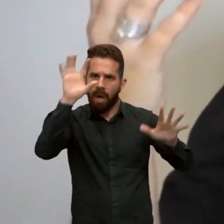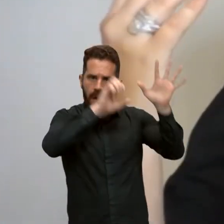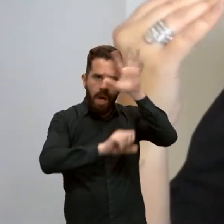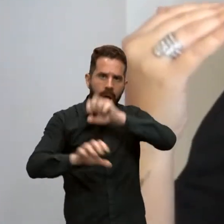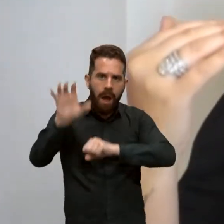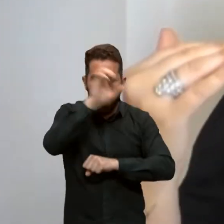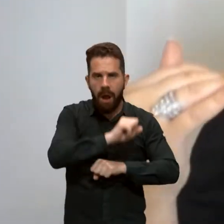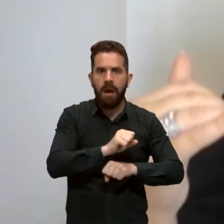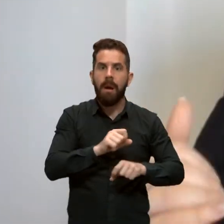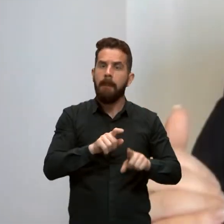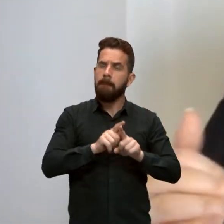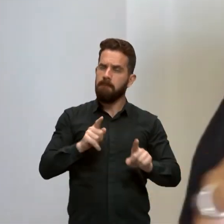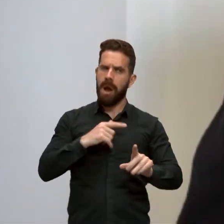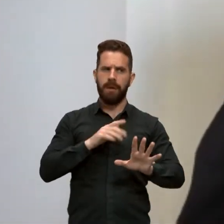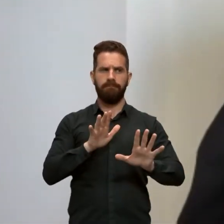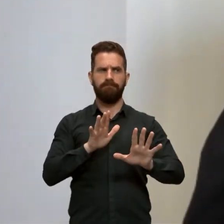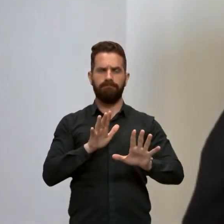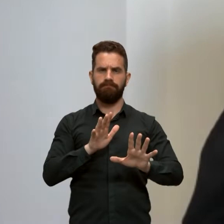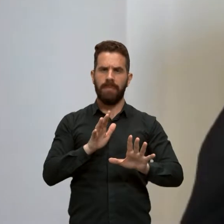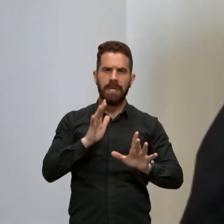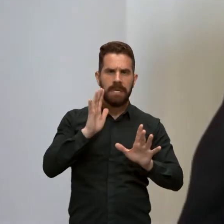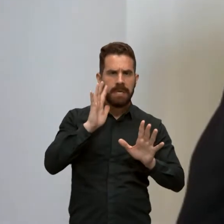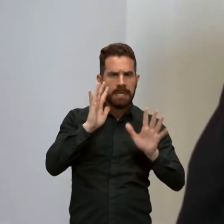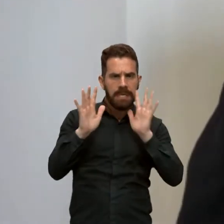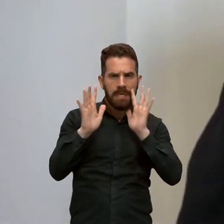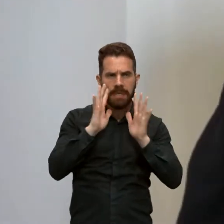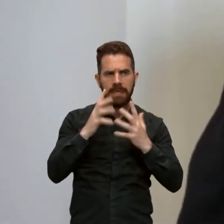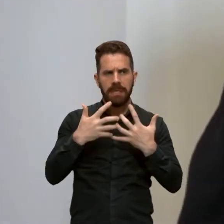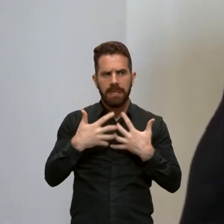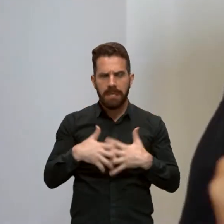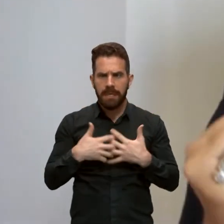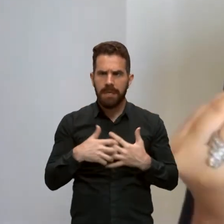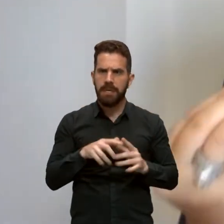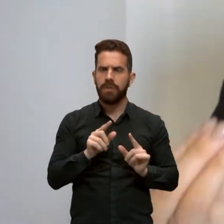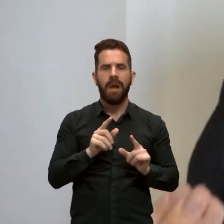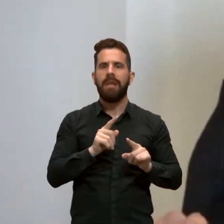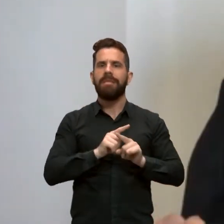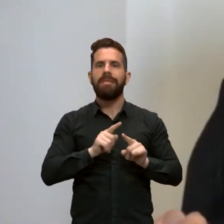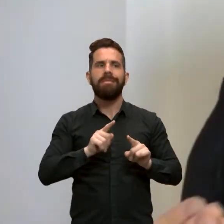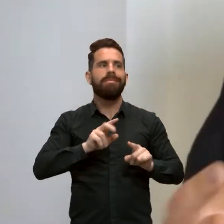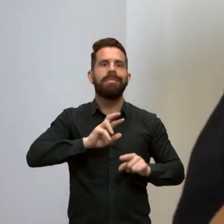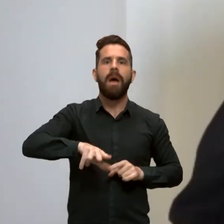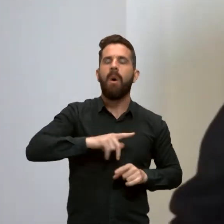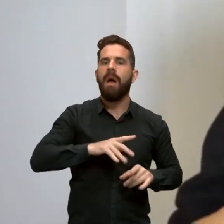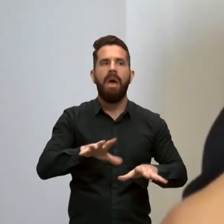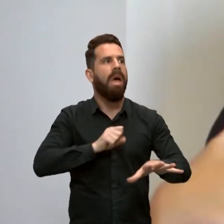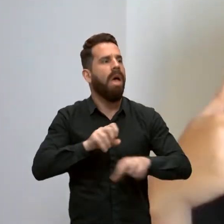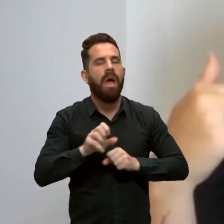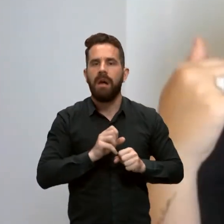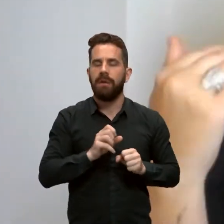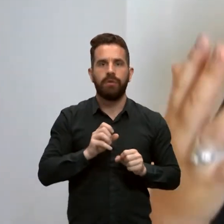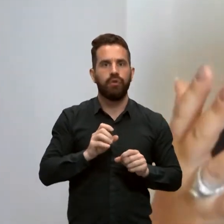nos possibilite ver além das relações que nos são veladas, que nos possibilite ver